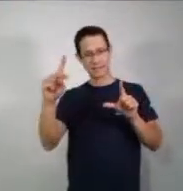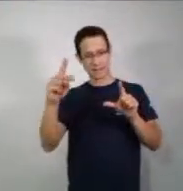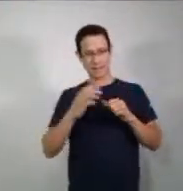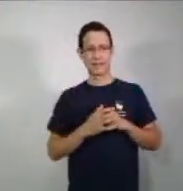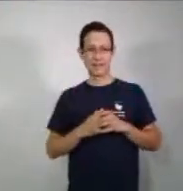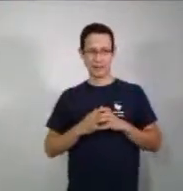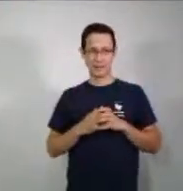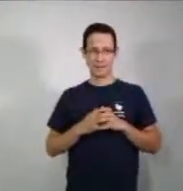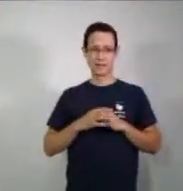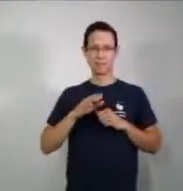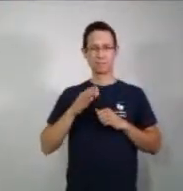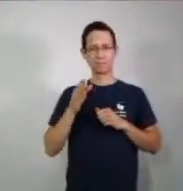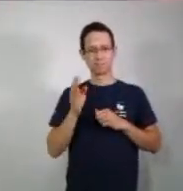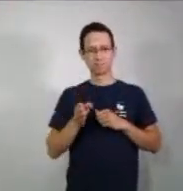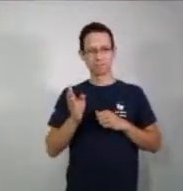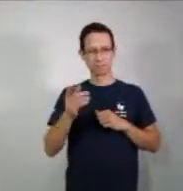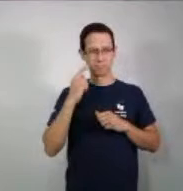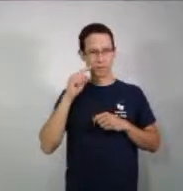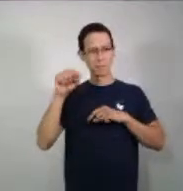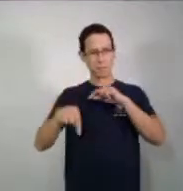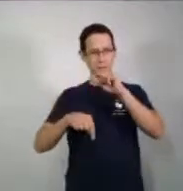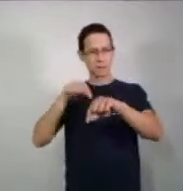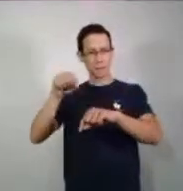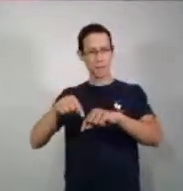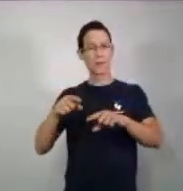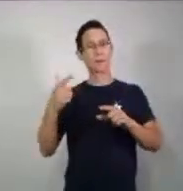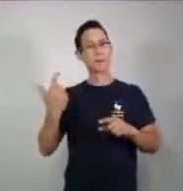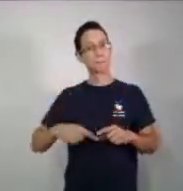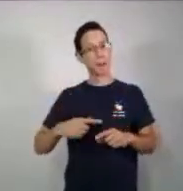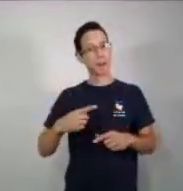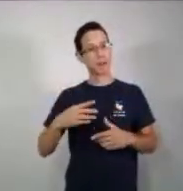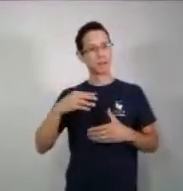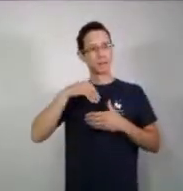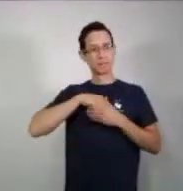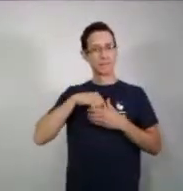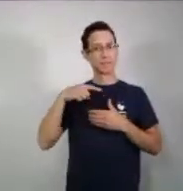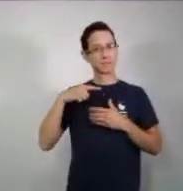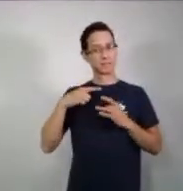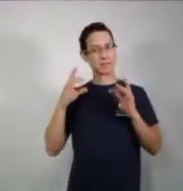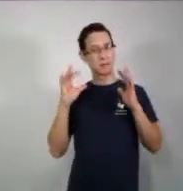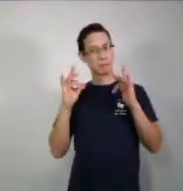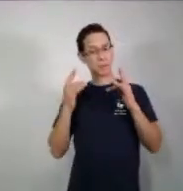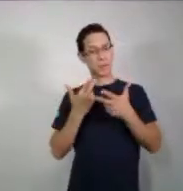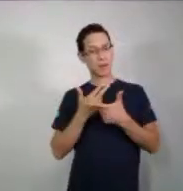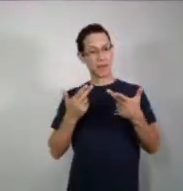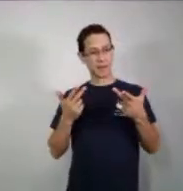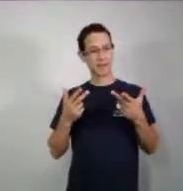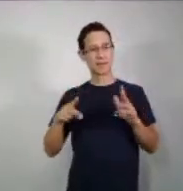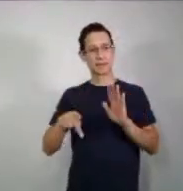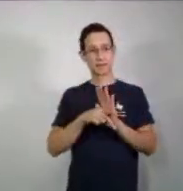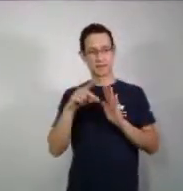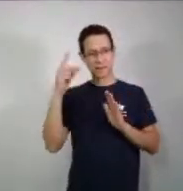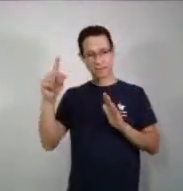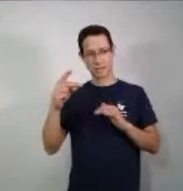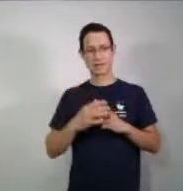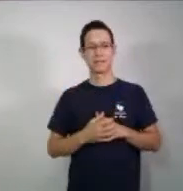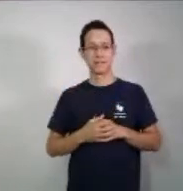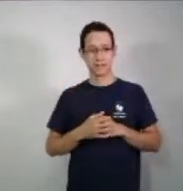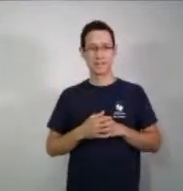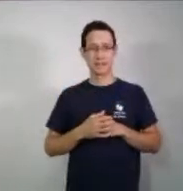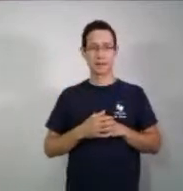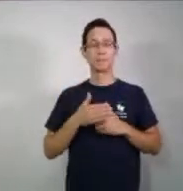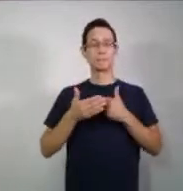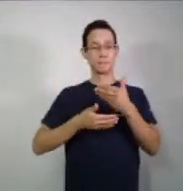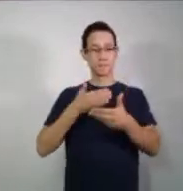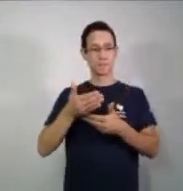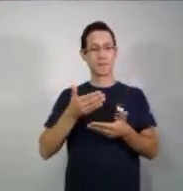passos dele, até coisas íntimas dele, né, namoradas e tal. E em certo momento a gente